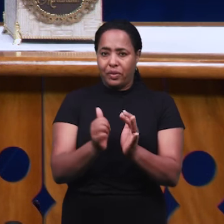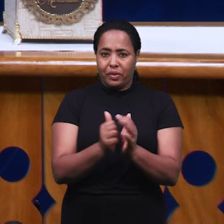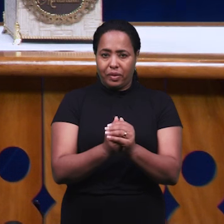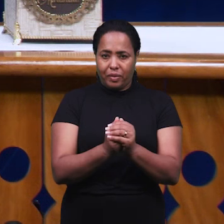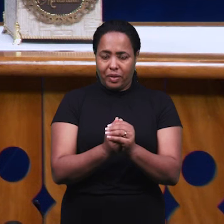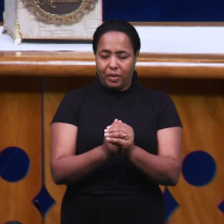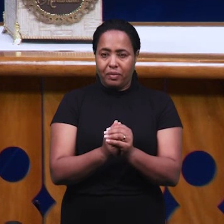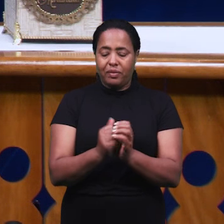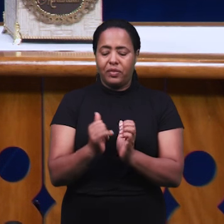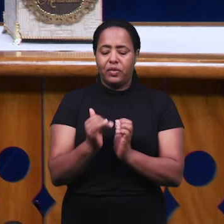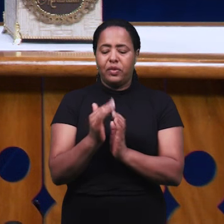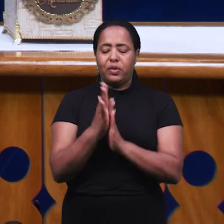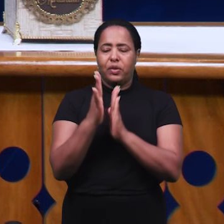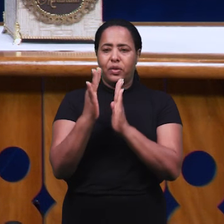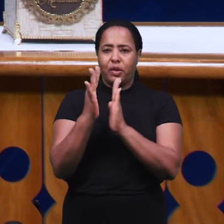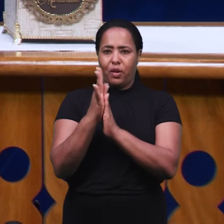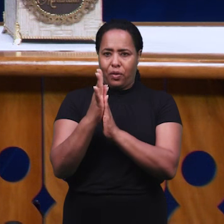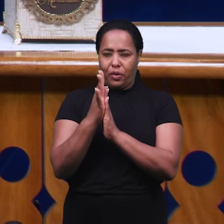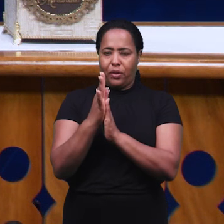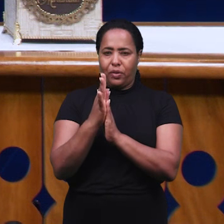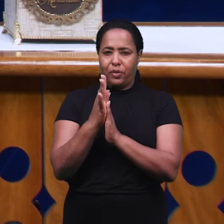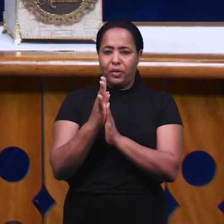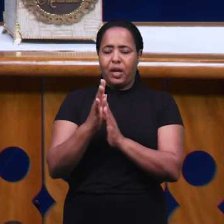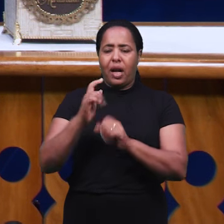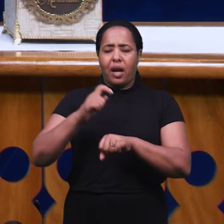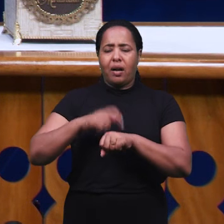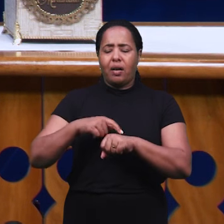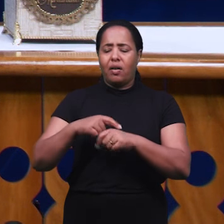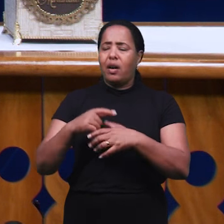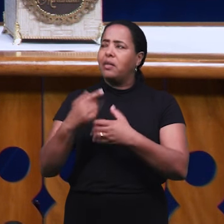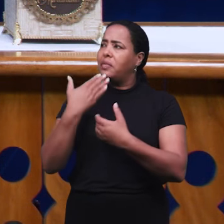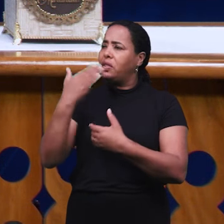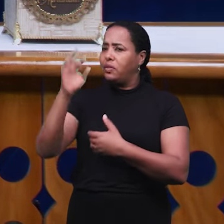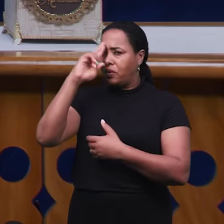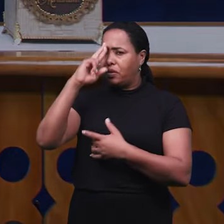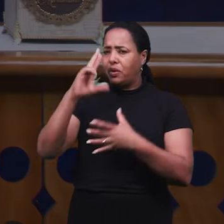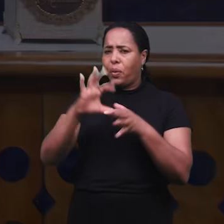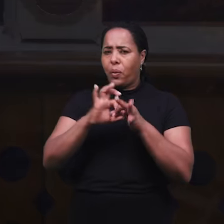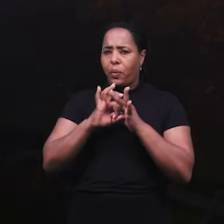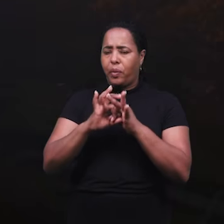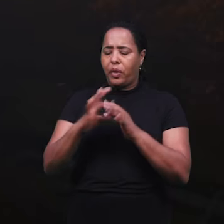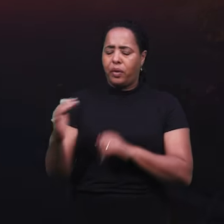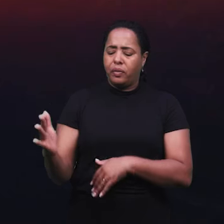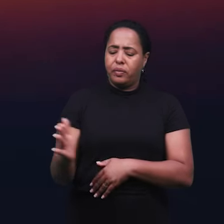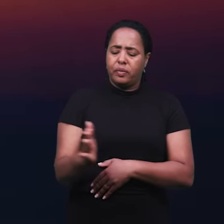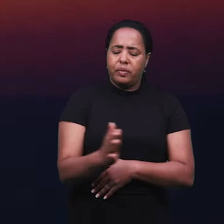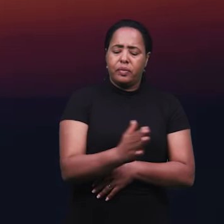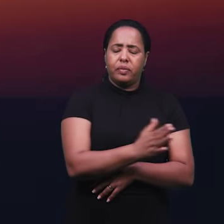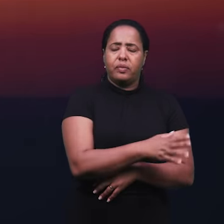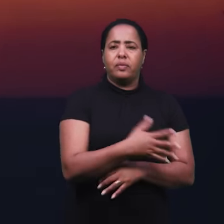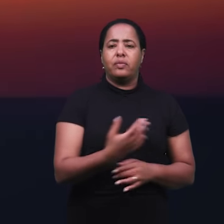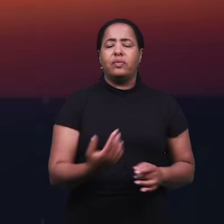Amém. Vamos cantar um louvor buscando a comunhão com o Senhor.